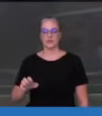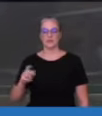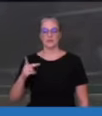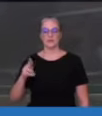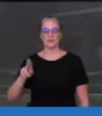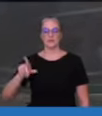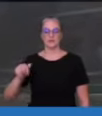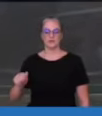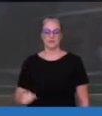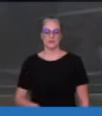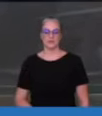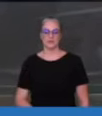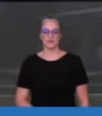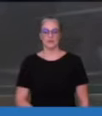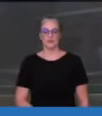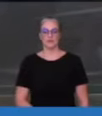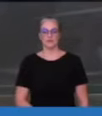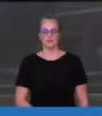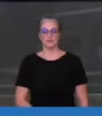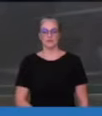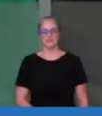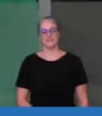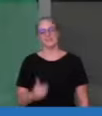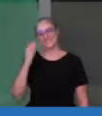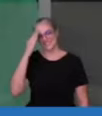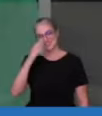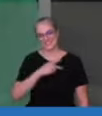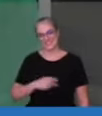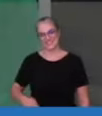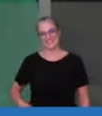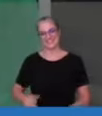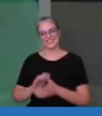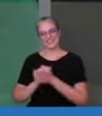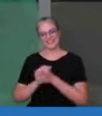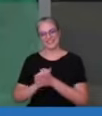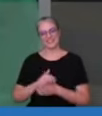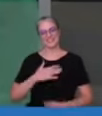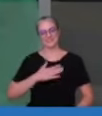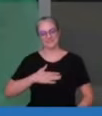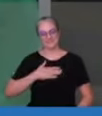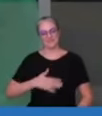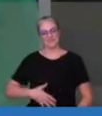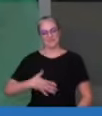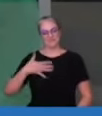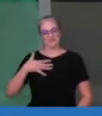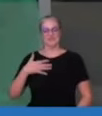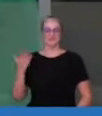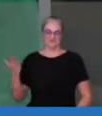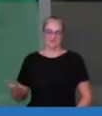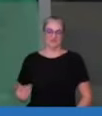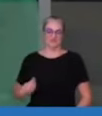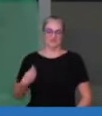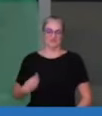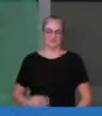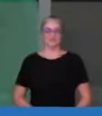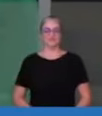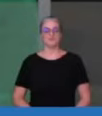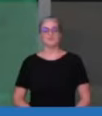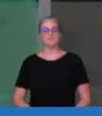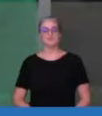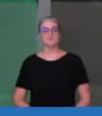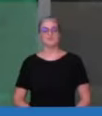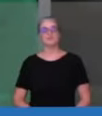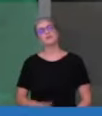senhor presidente. Obrigado, presidente Gilberto. Uma honra ter a sessão presidida pelo senhor. Presidente Gilberto, há exatamente um ano,